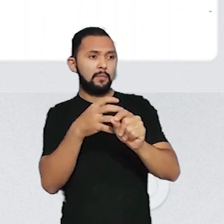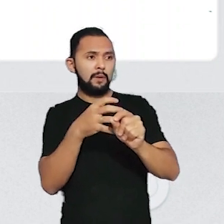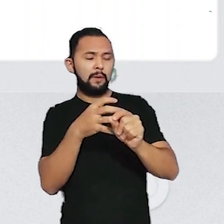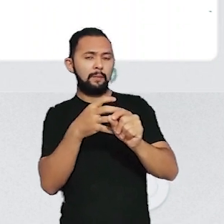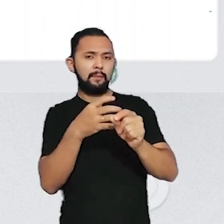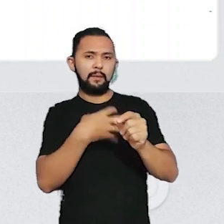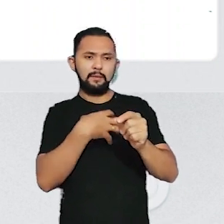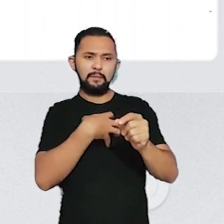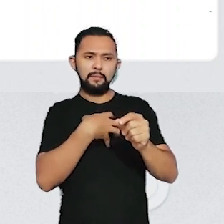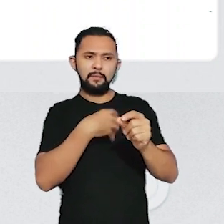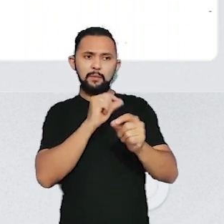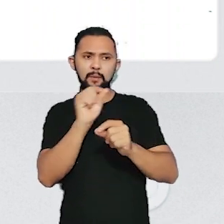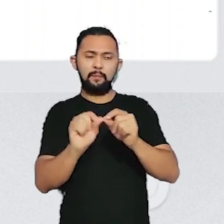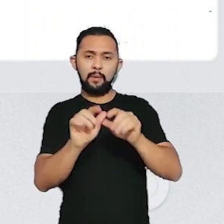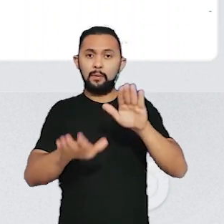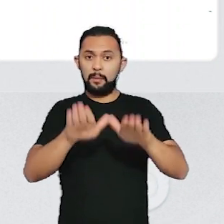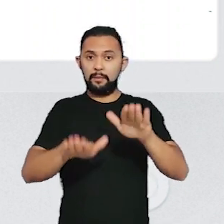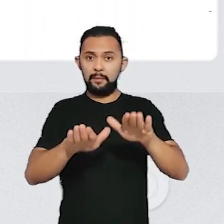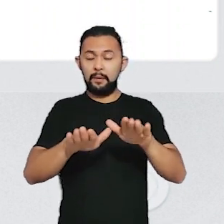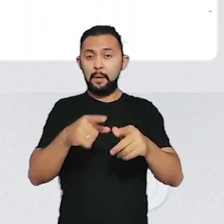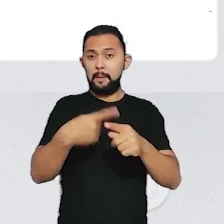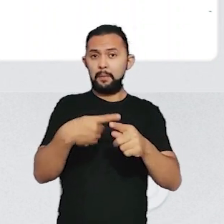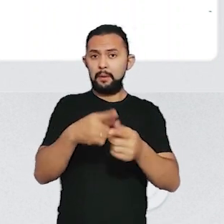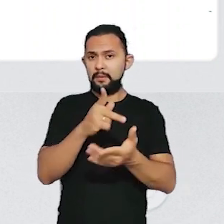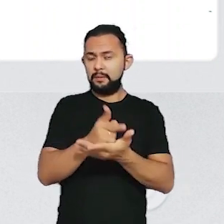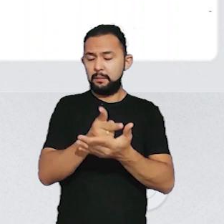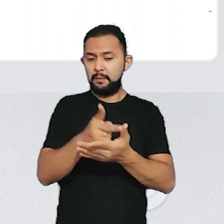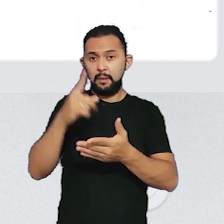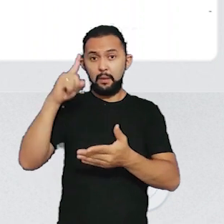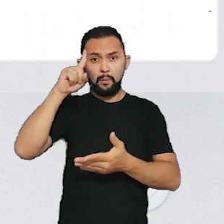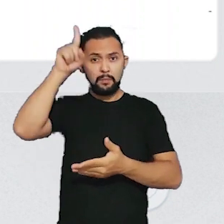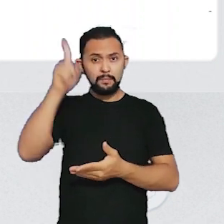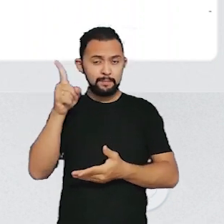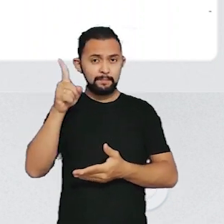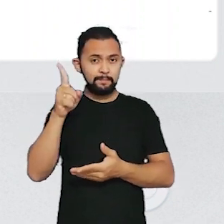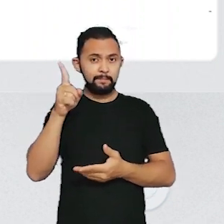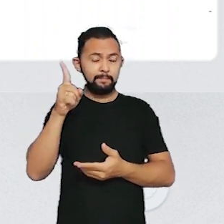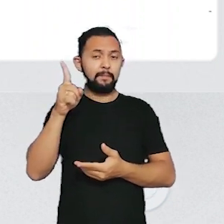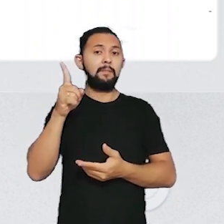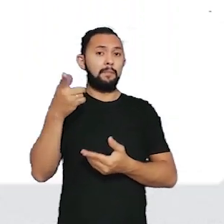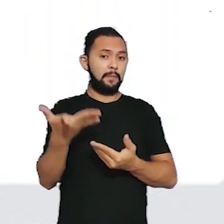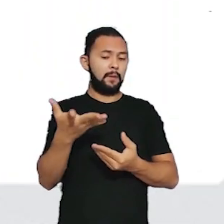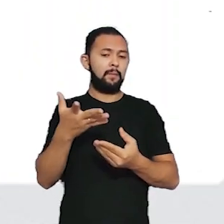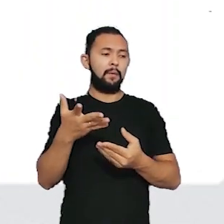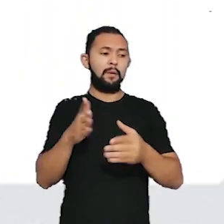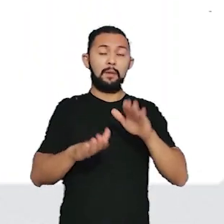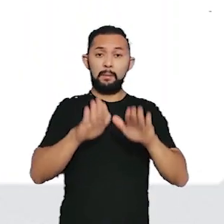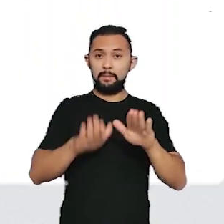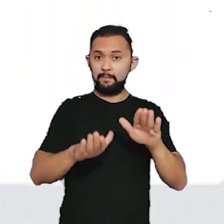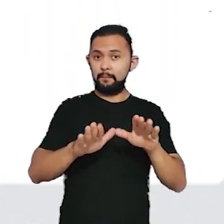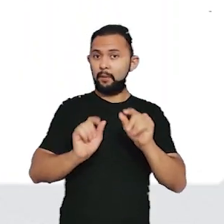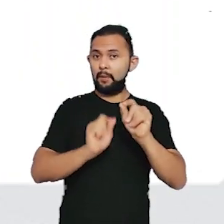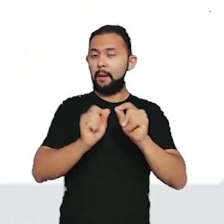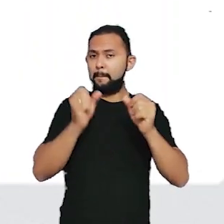circunstância. Então, as orações adverbiais sempre vão trazer uma ideia, uma circunstância. E essas circunstâncias podem